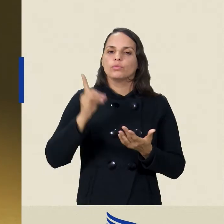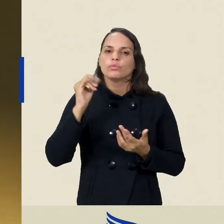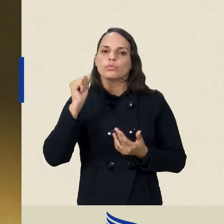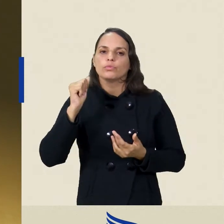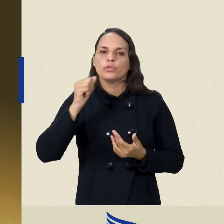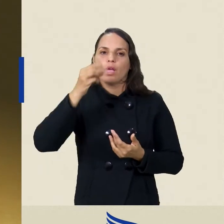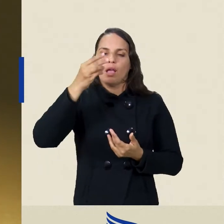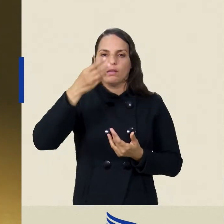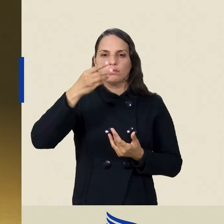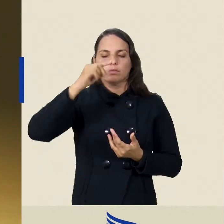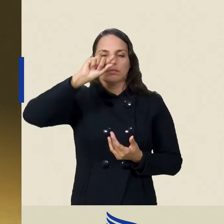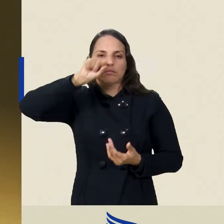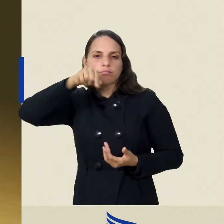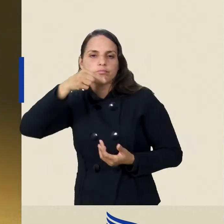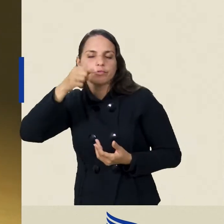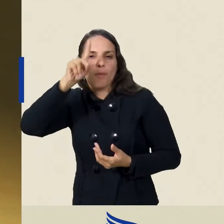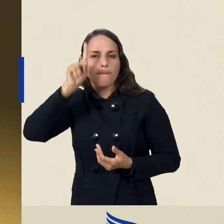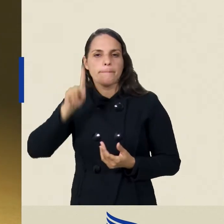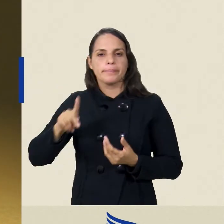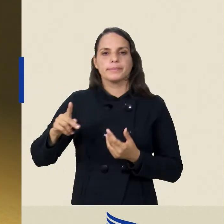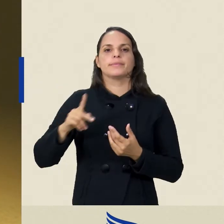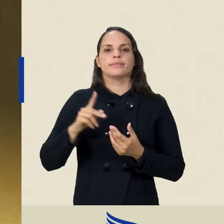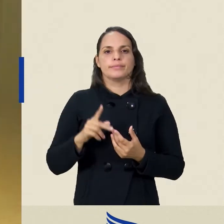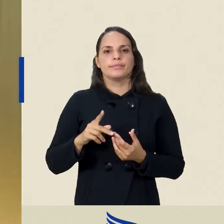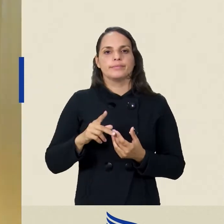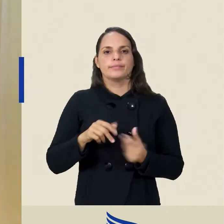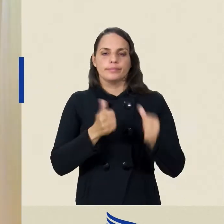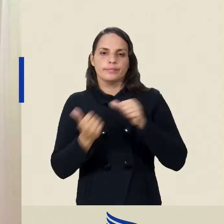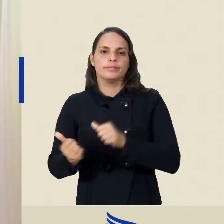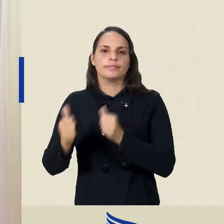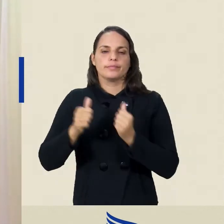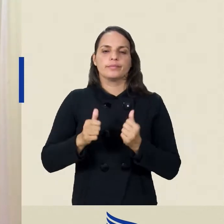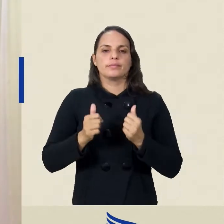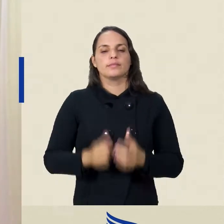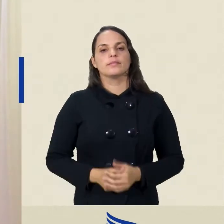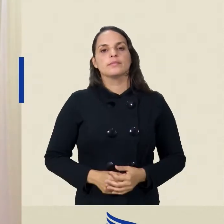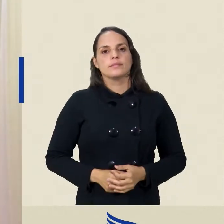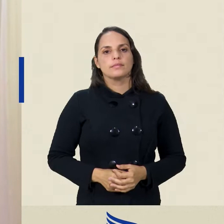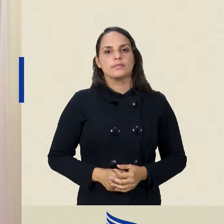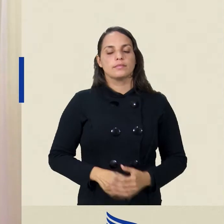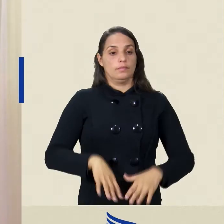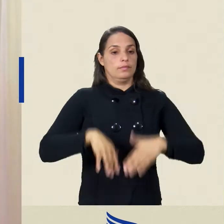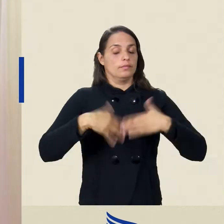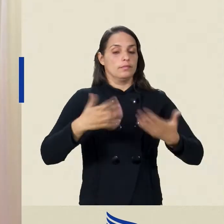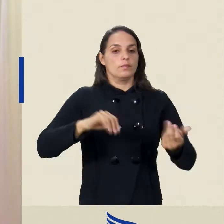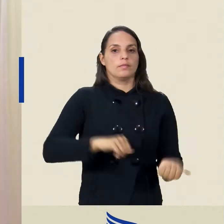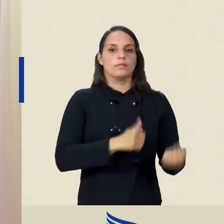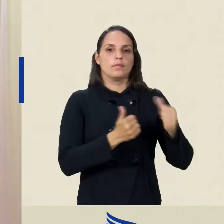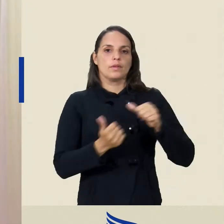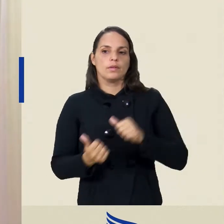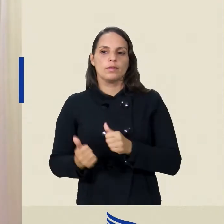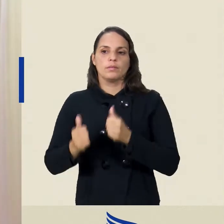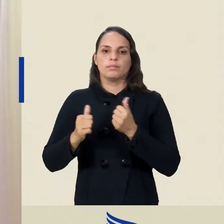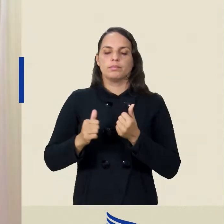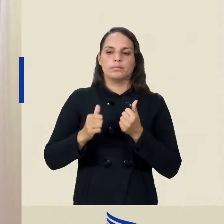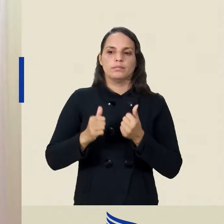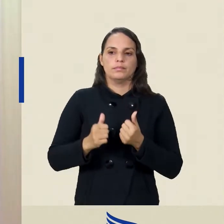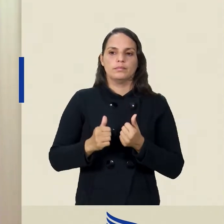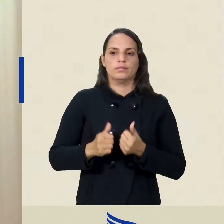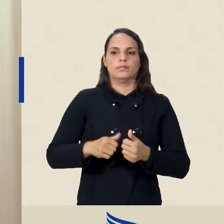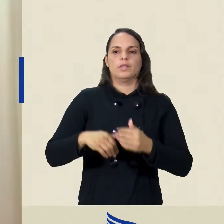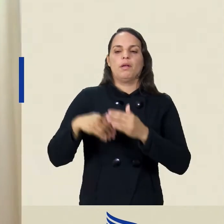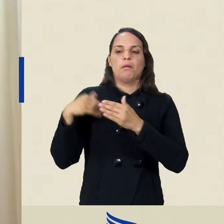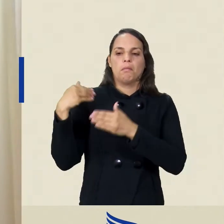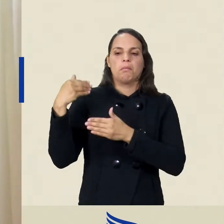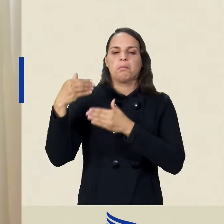3.000 almas. Atos 2, 40 e 41. O batismo não é meramente um ritual. Não é